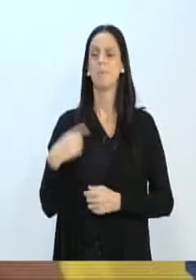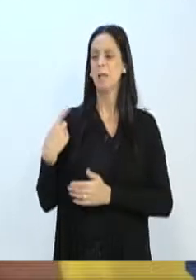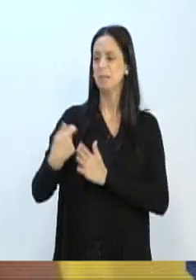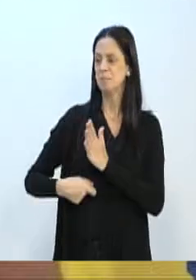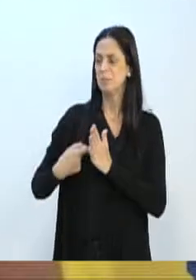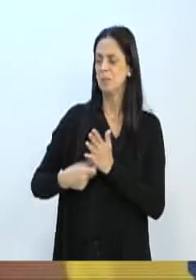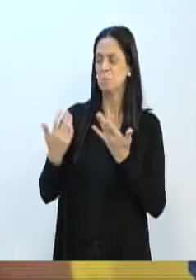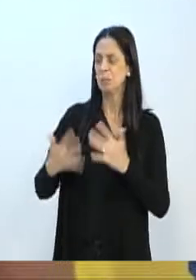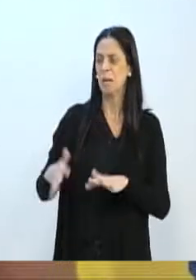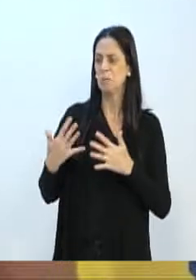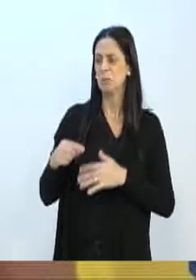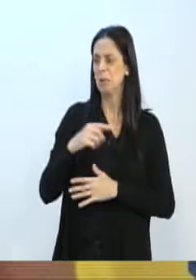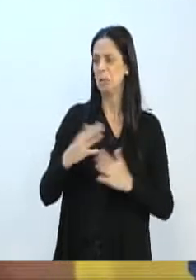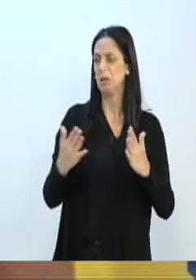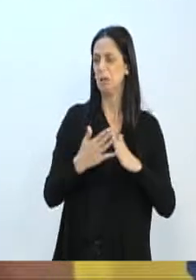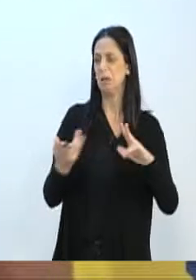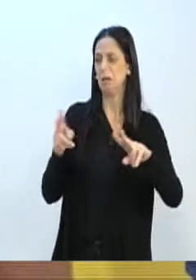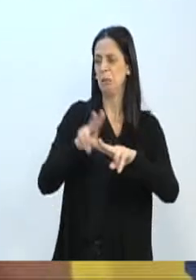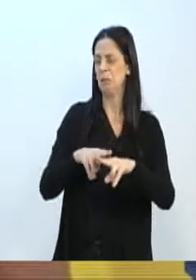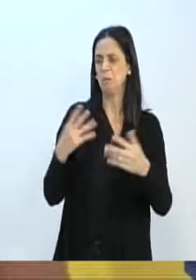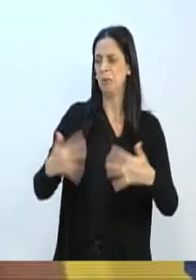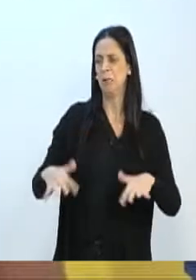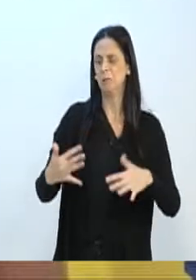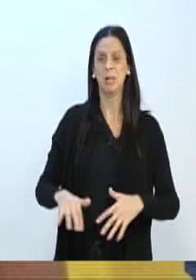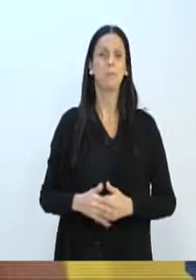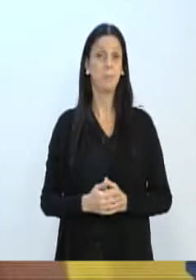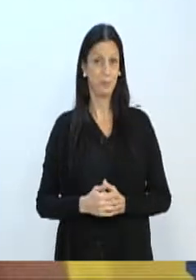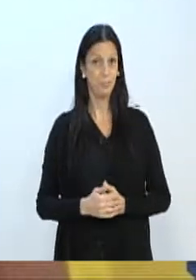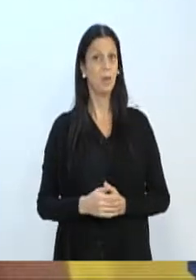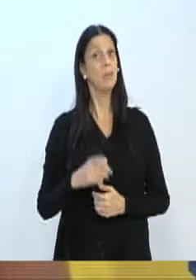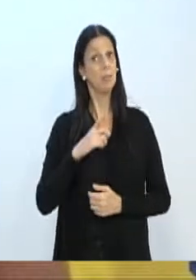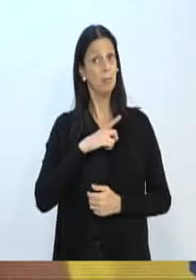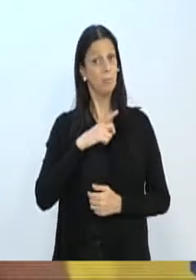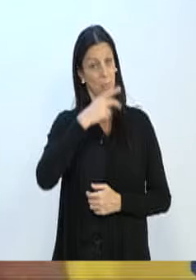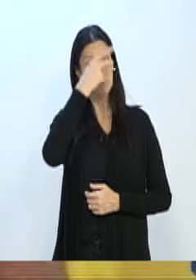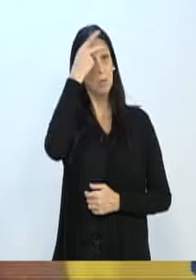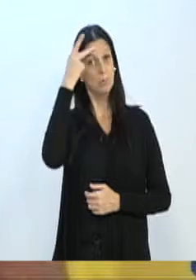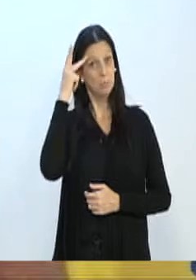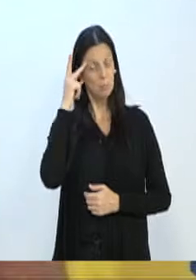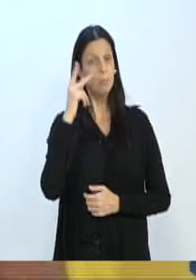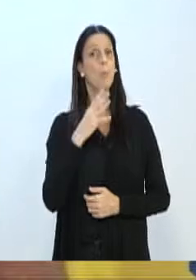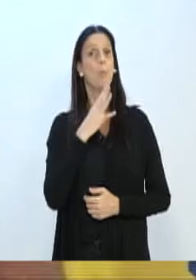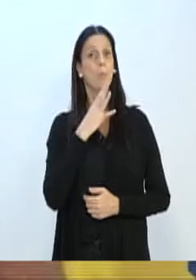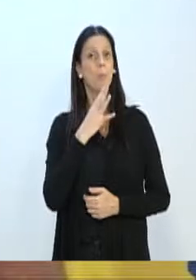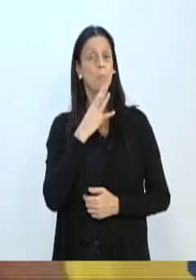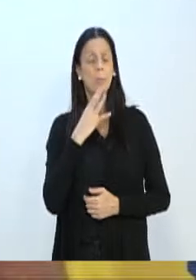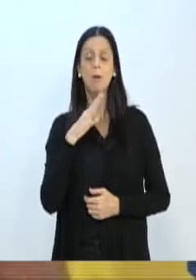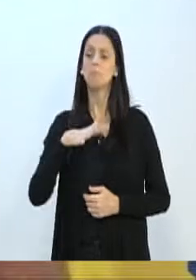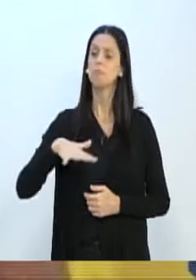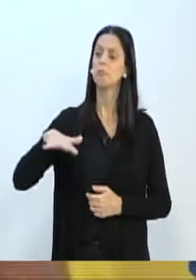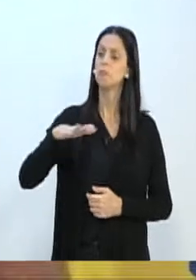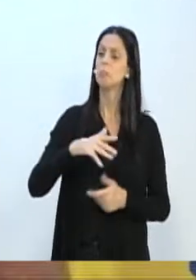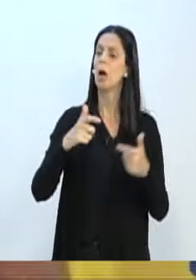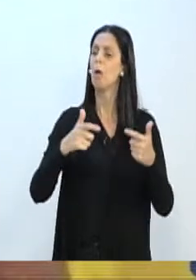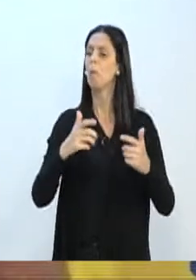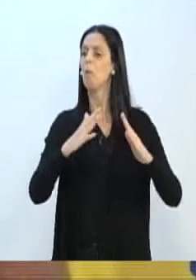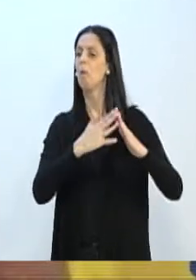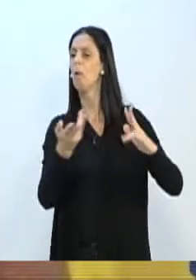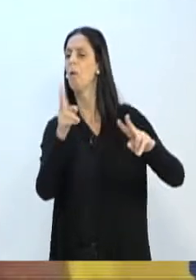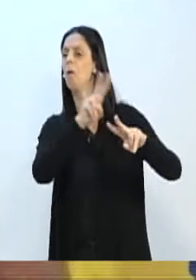lá o presídio, ele veio aqui para essa região, e um morador veio ali conhecer o espaço onde é que viria o presídio e acabou